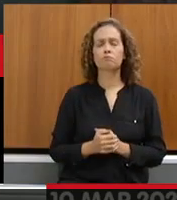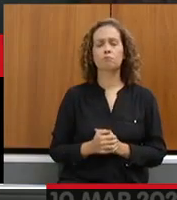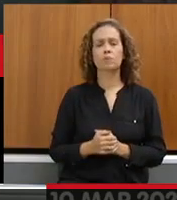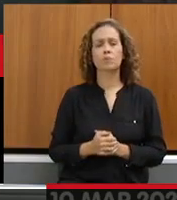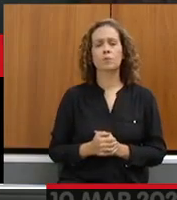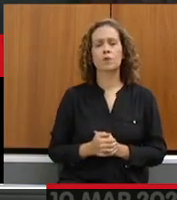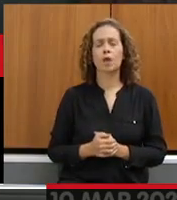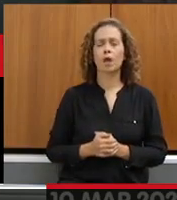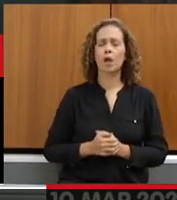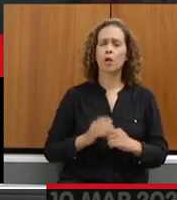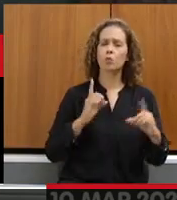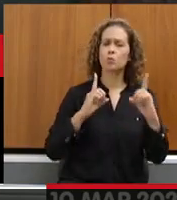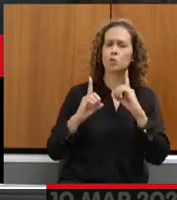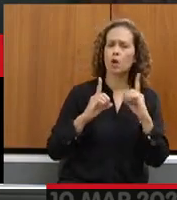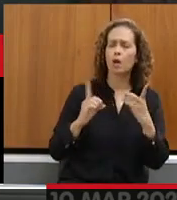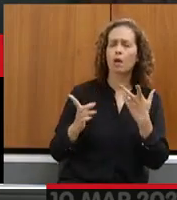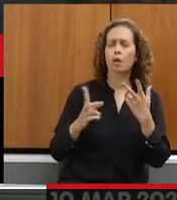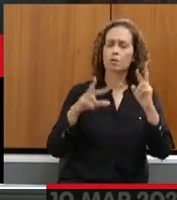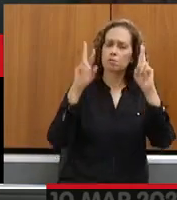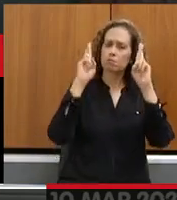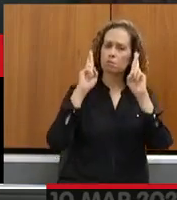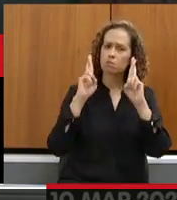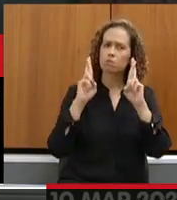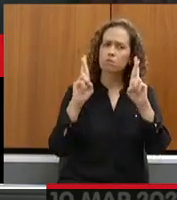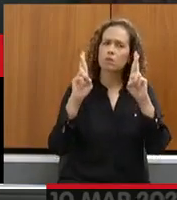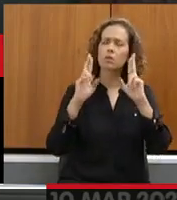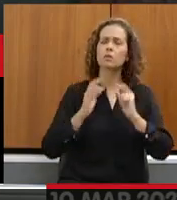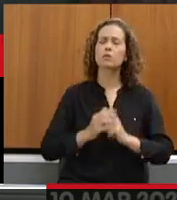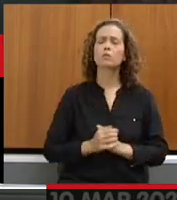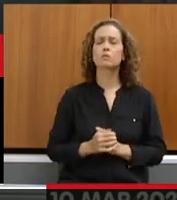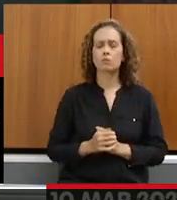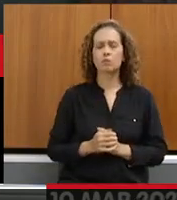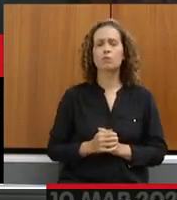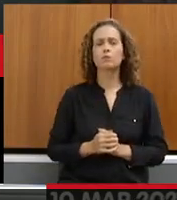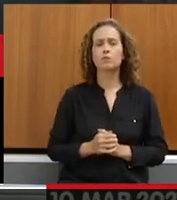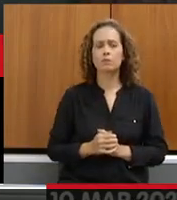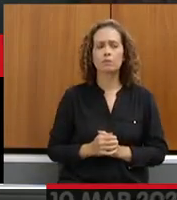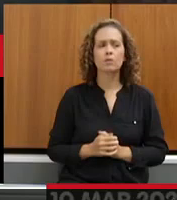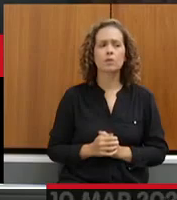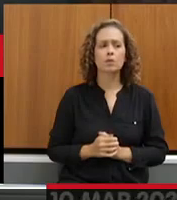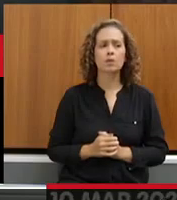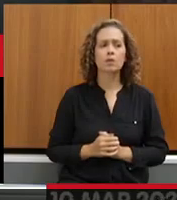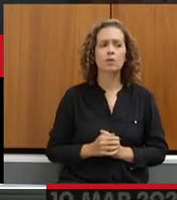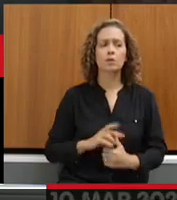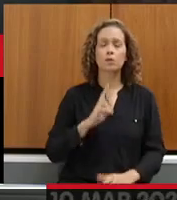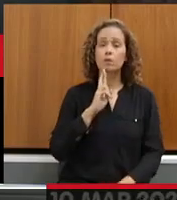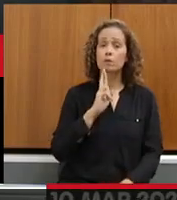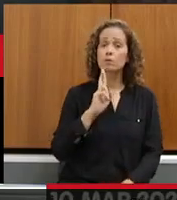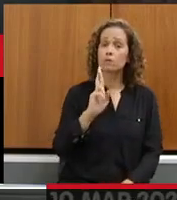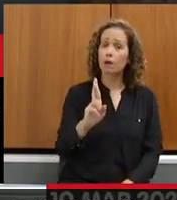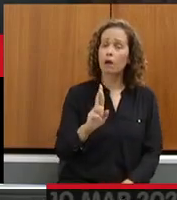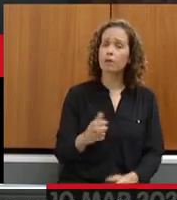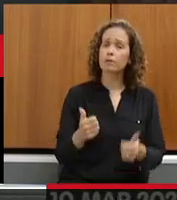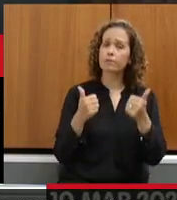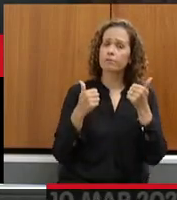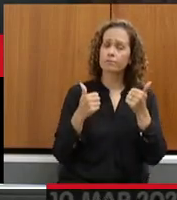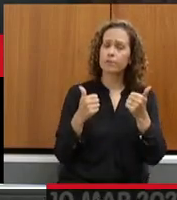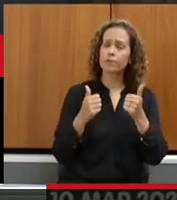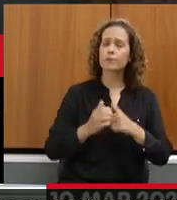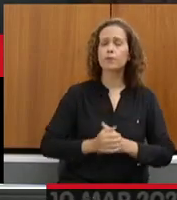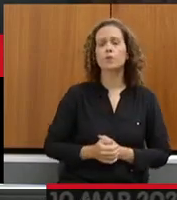do diabo Gu do respeito e tanto é que e os resultados têm sido positivos